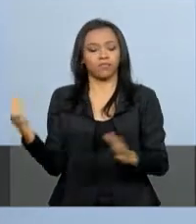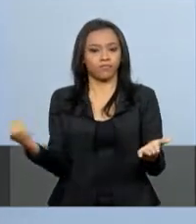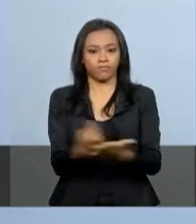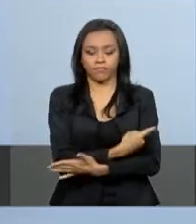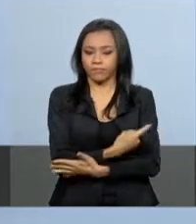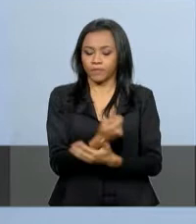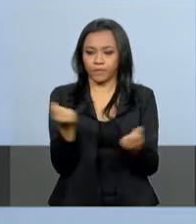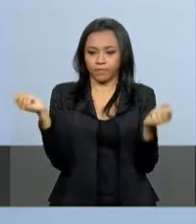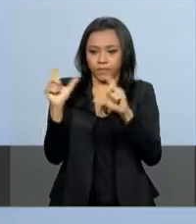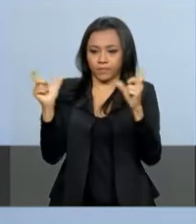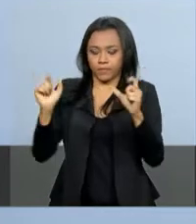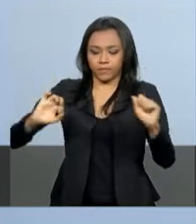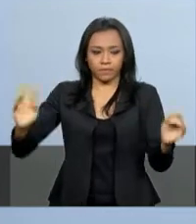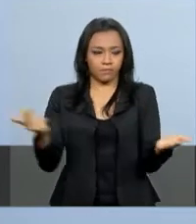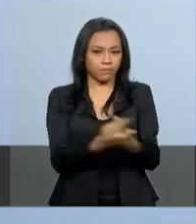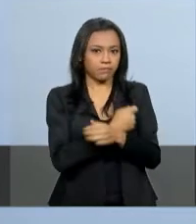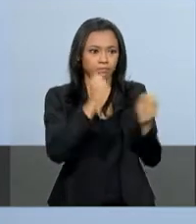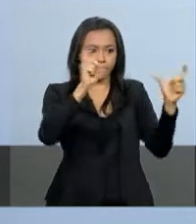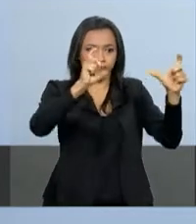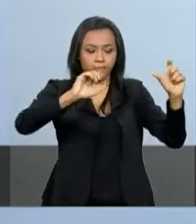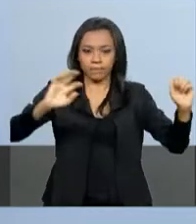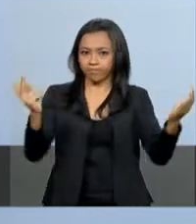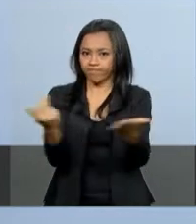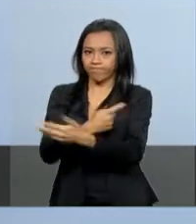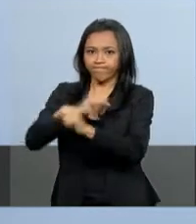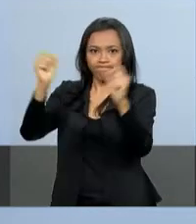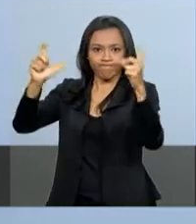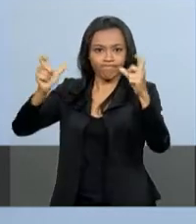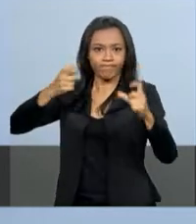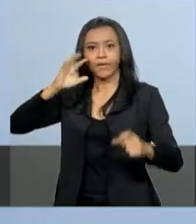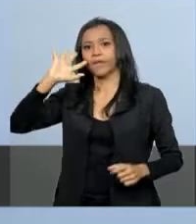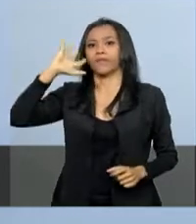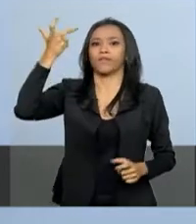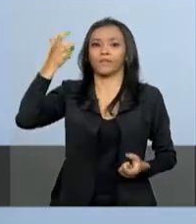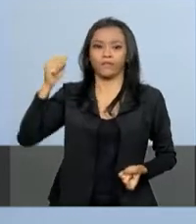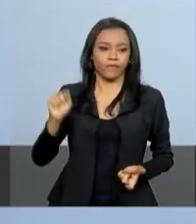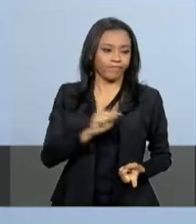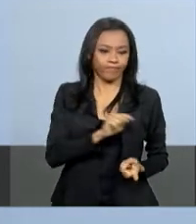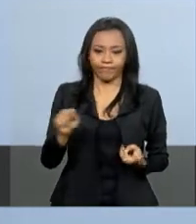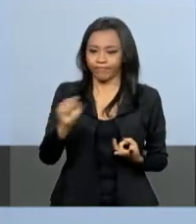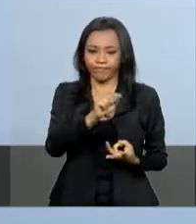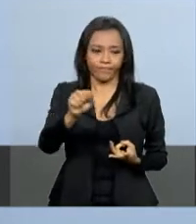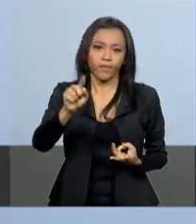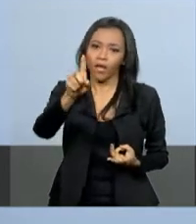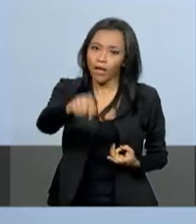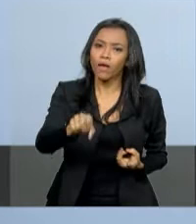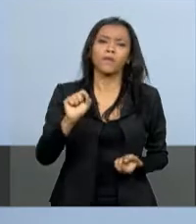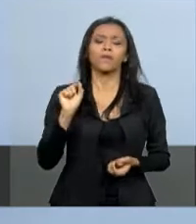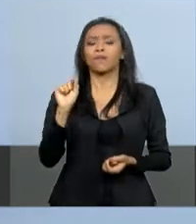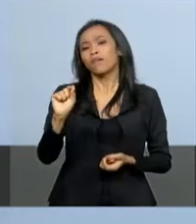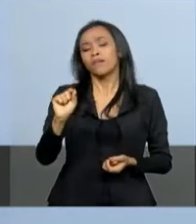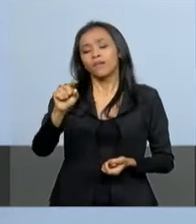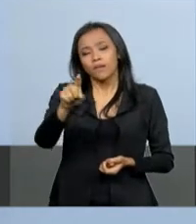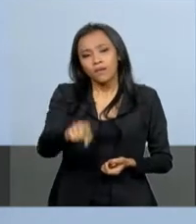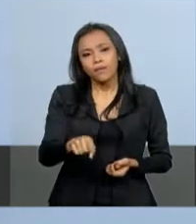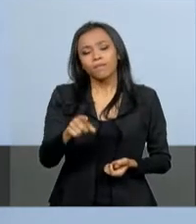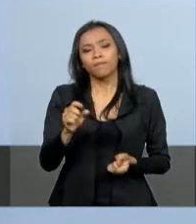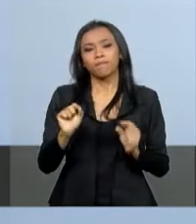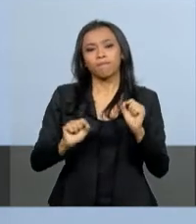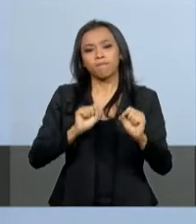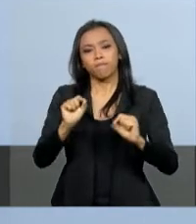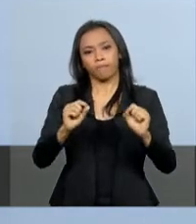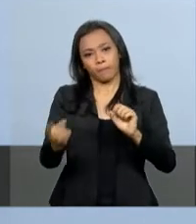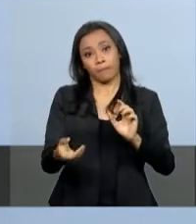urgentes uma delas era exatamente esta a definir marcos